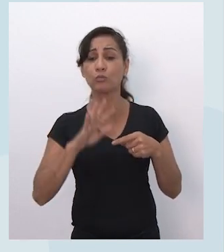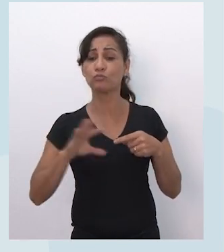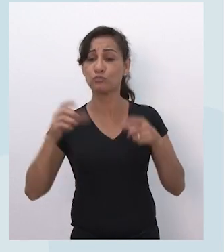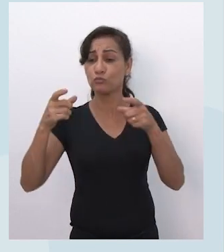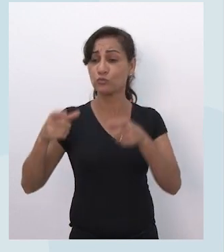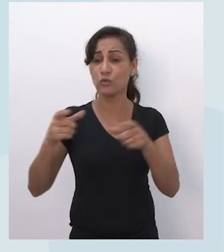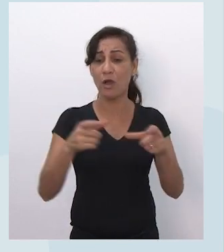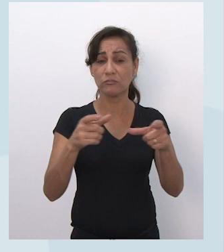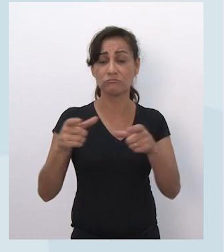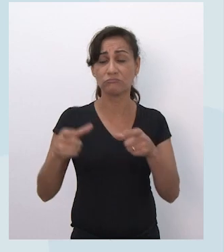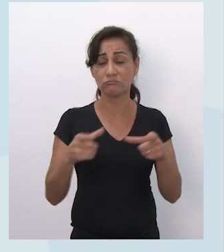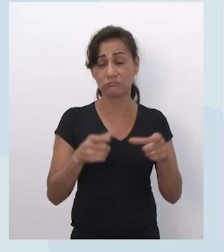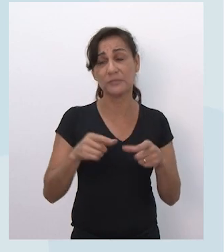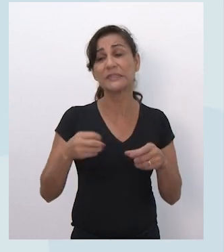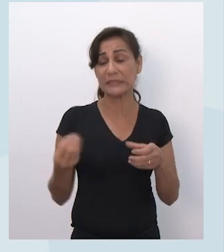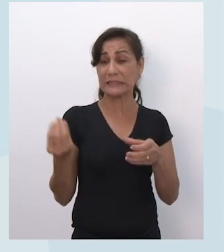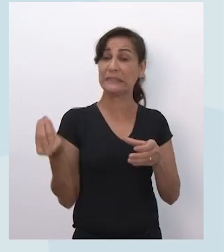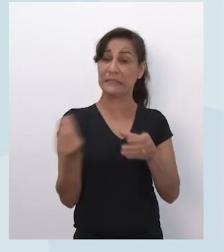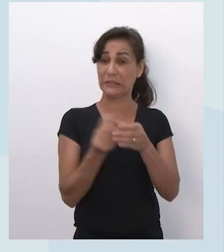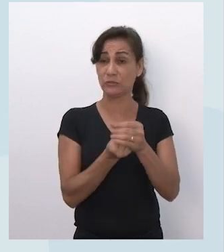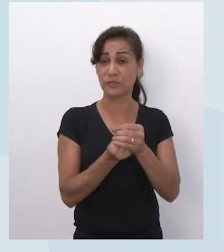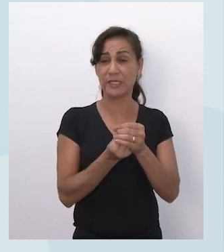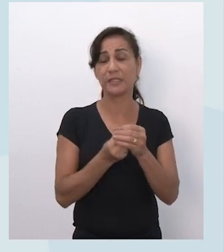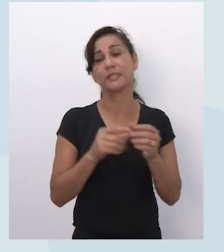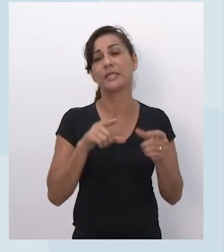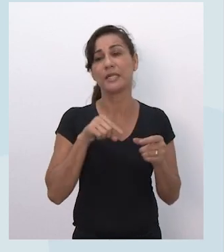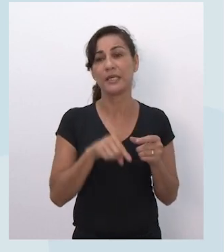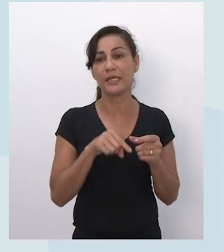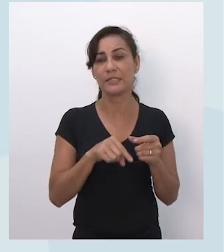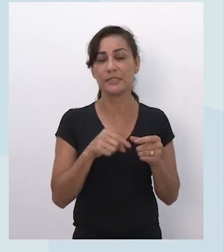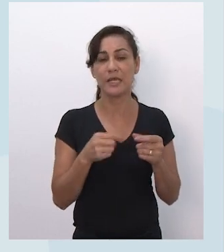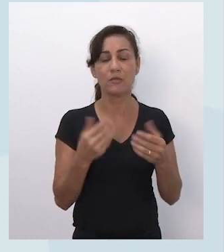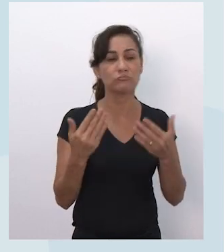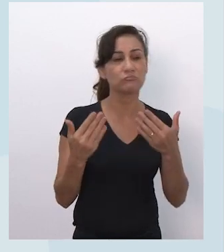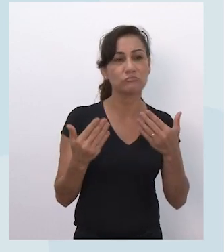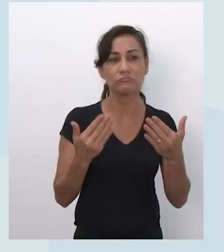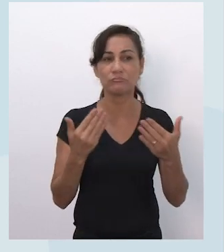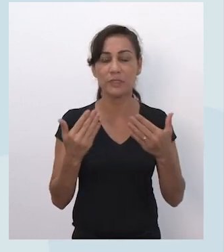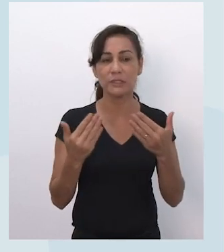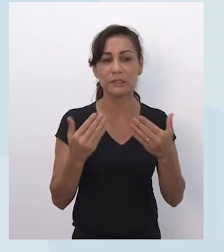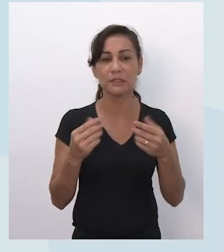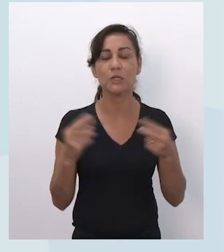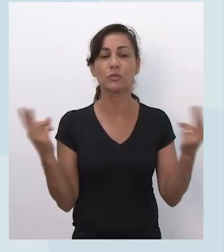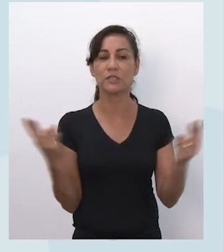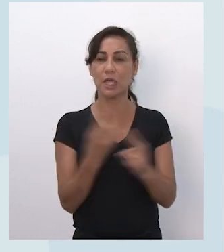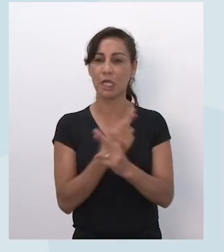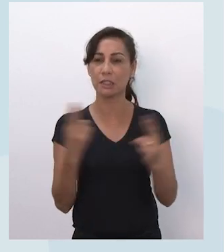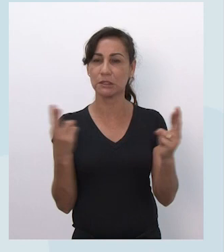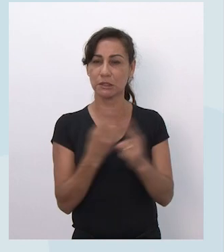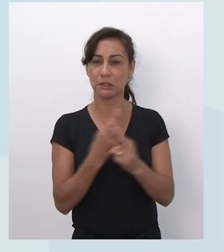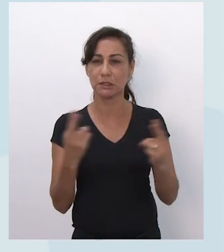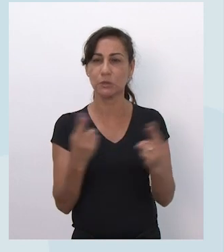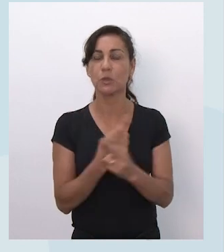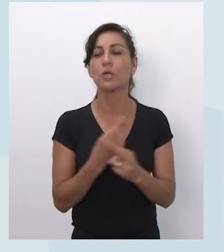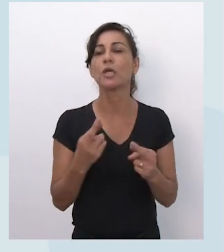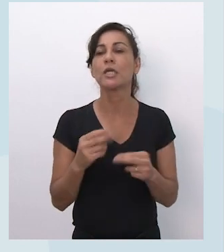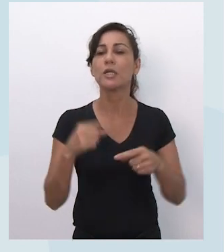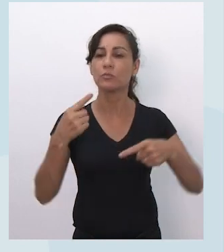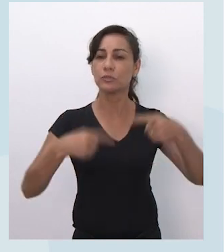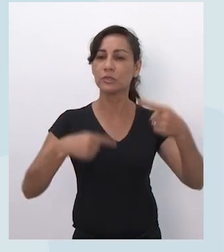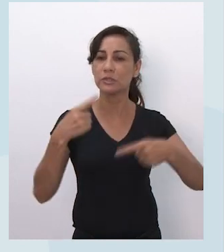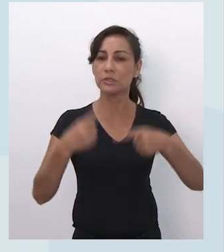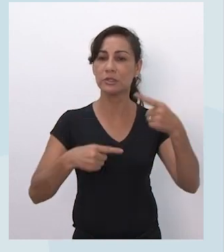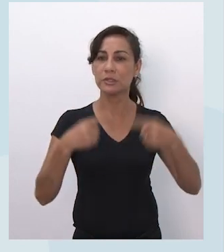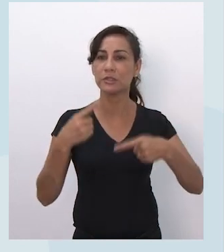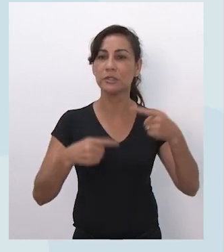E dentro dele, por ser considerar essa relação, né, então a gente tem também essa relação de dominação política e